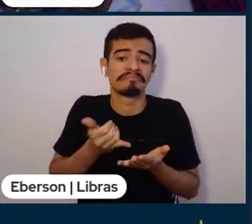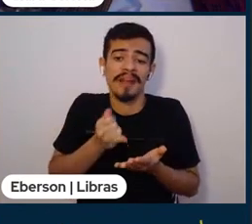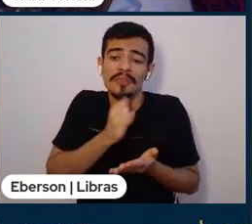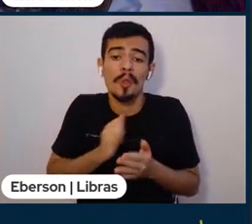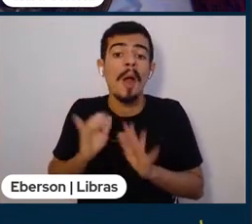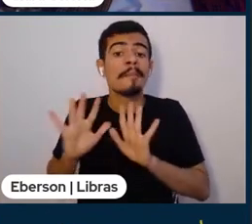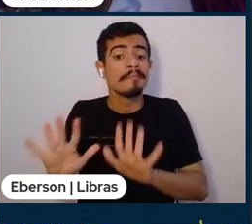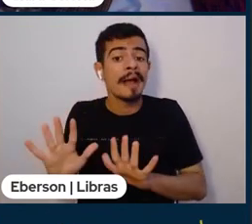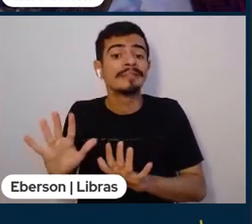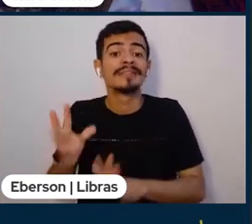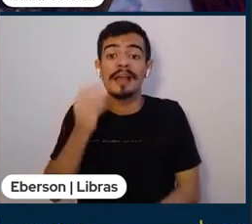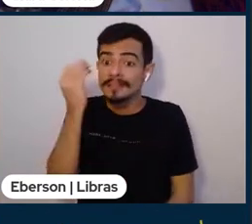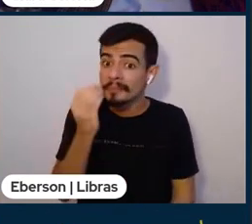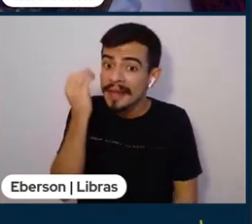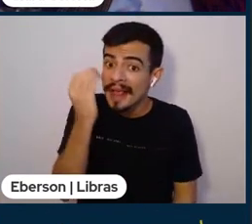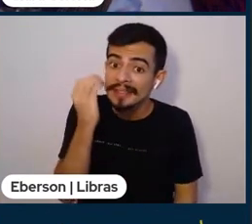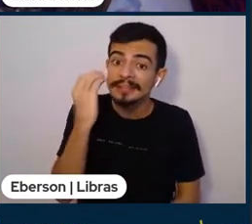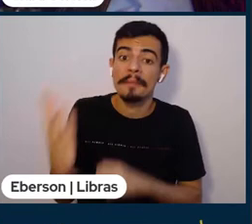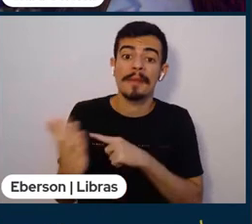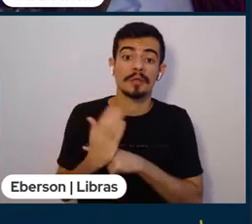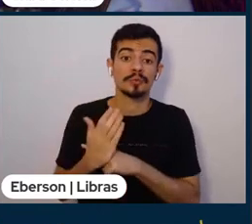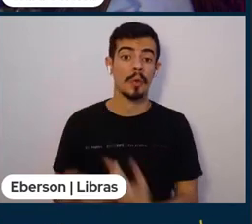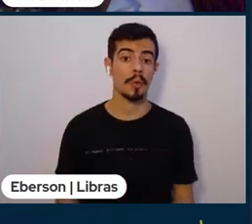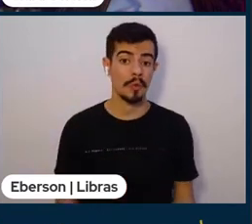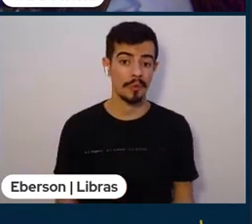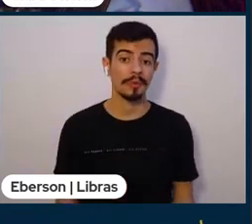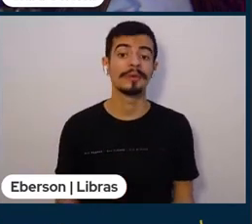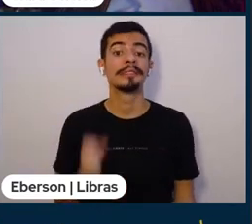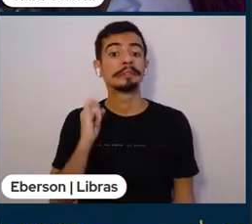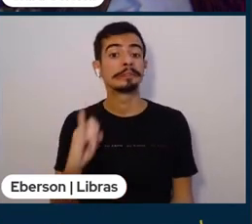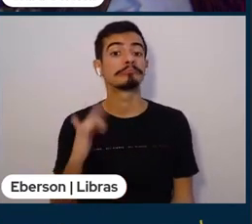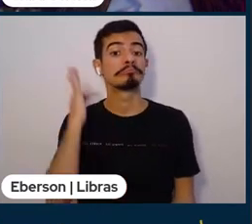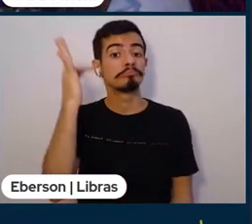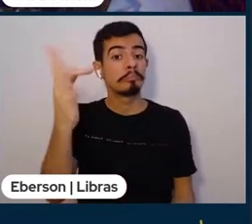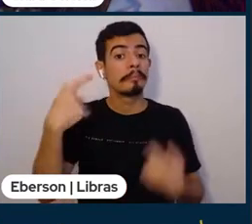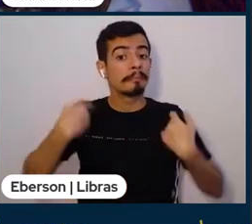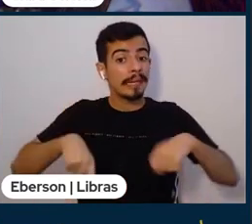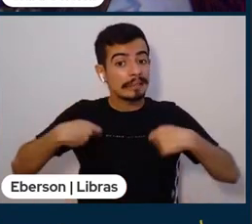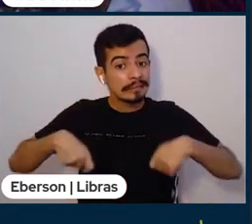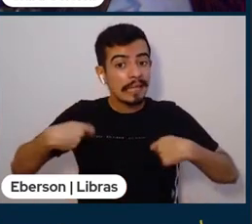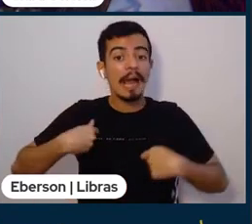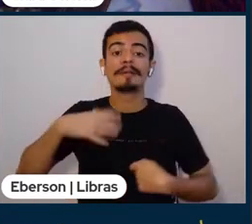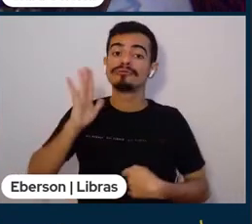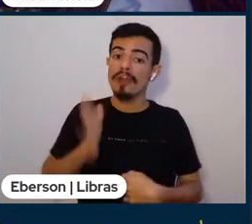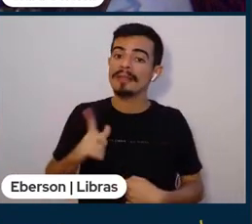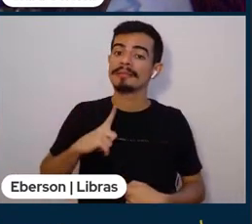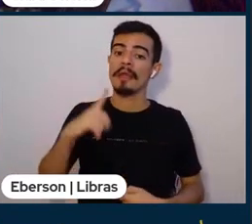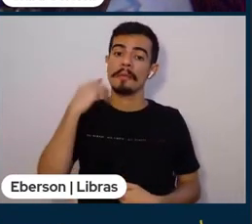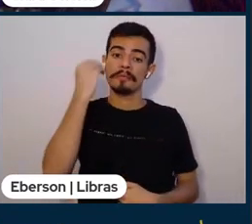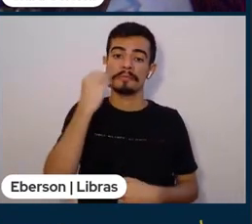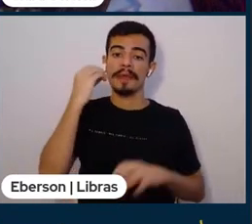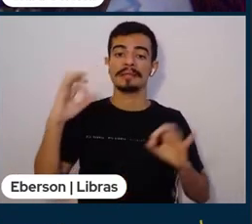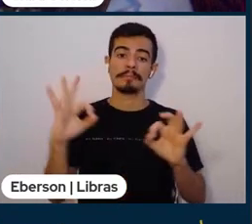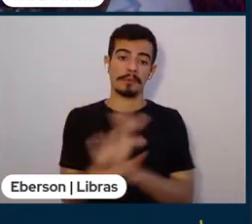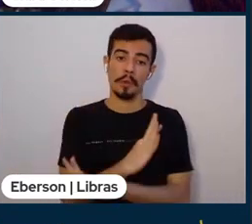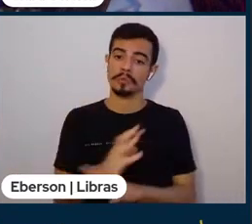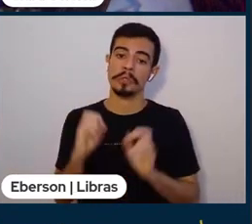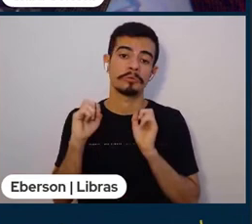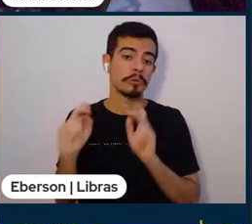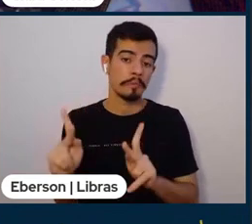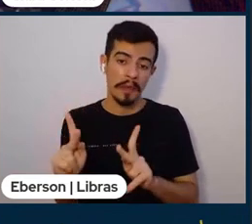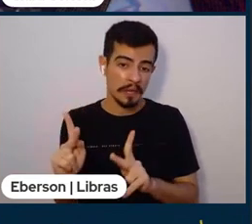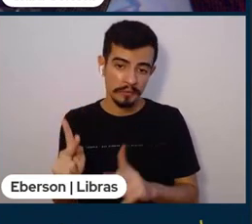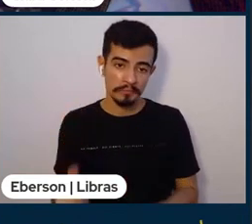experiência tá ali. Então, se em algum momento precisar, né? Eu adquiri aquela experiência e tudo bem. Tudo bem.